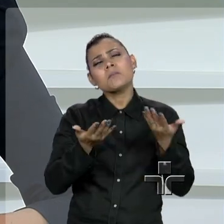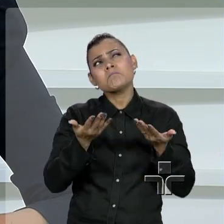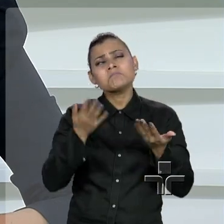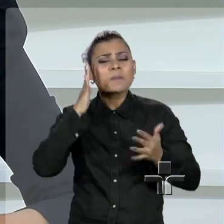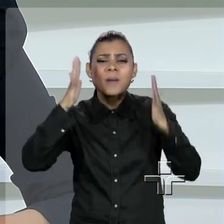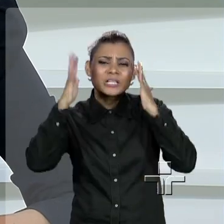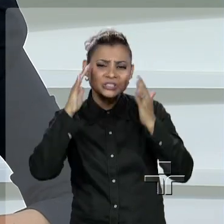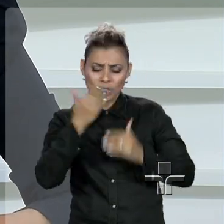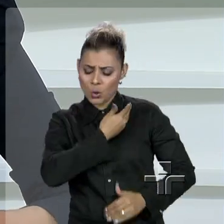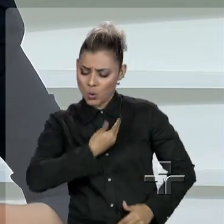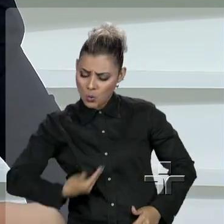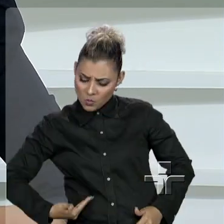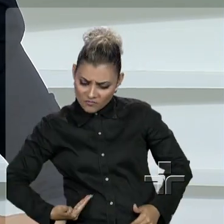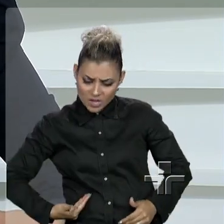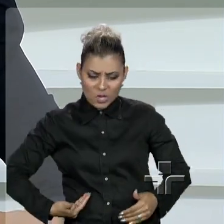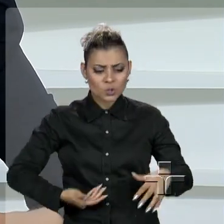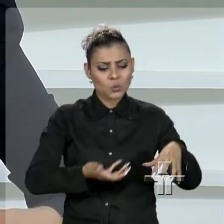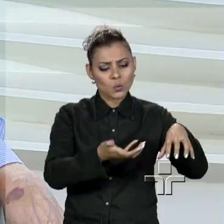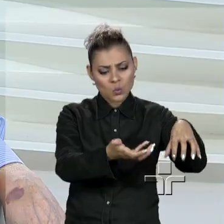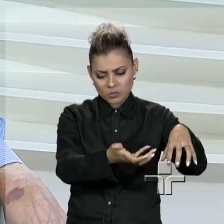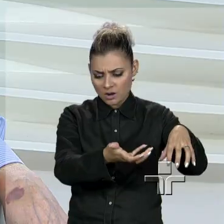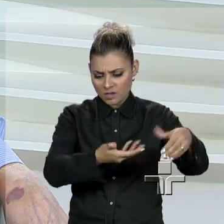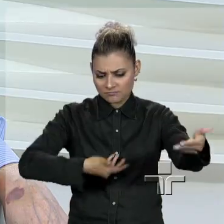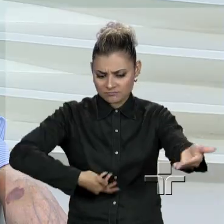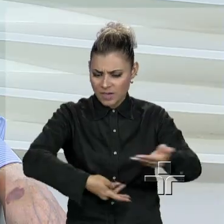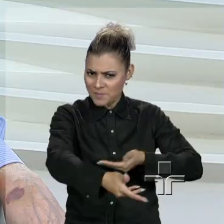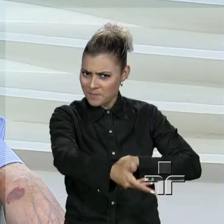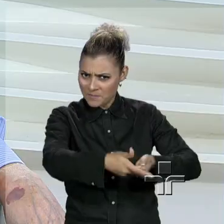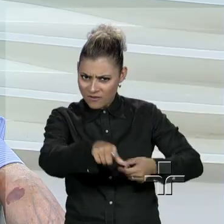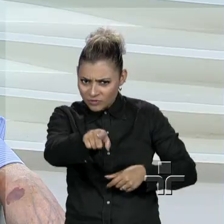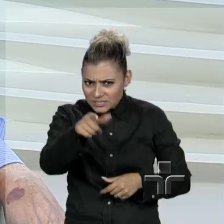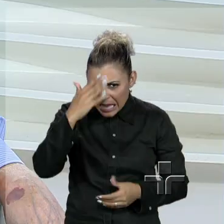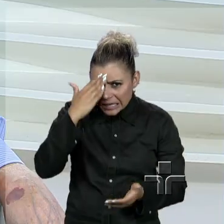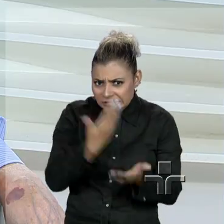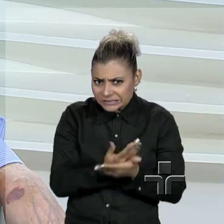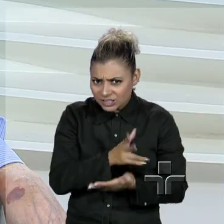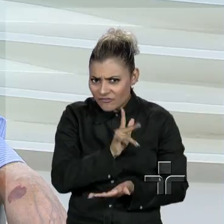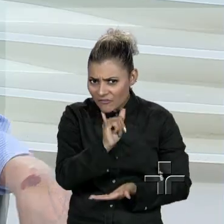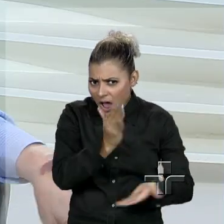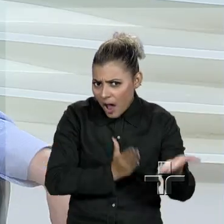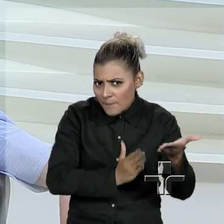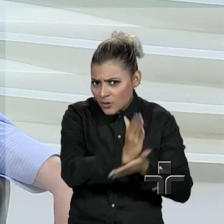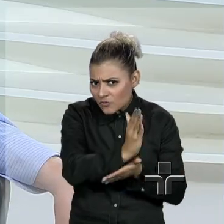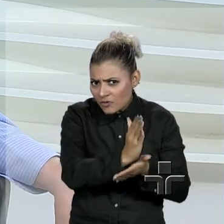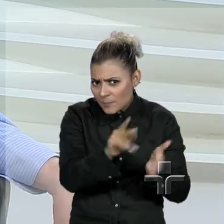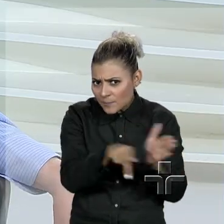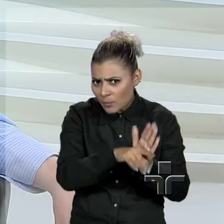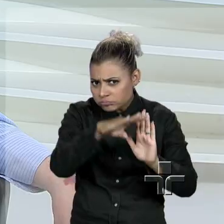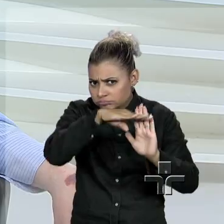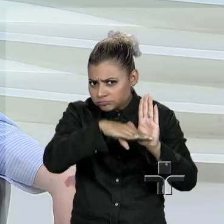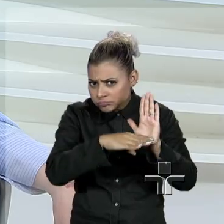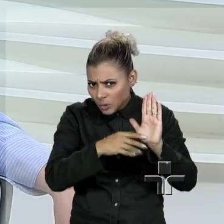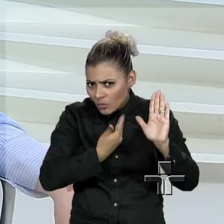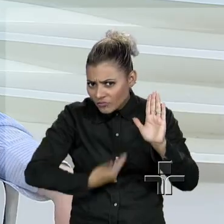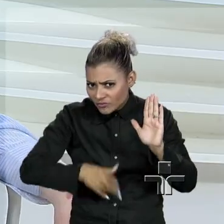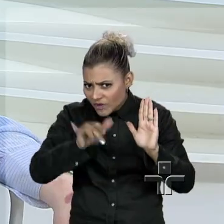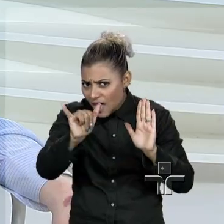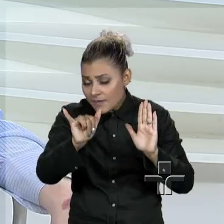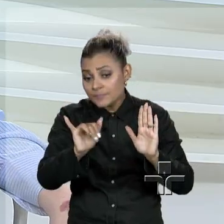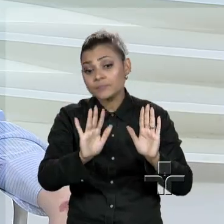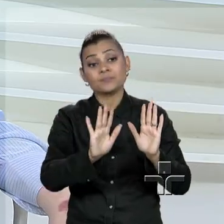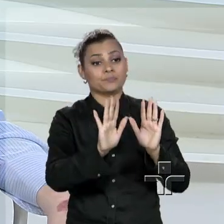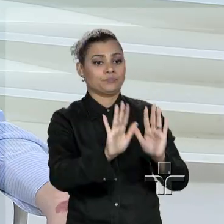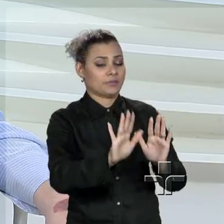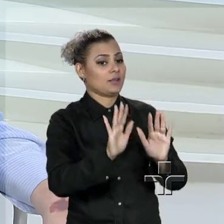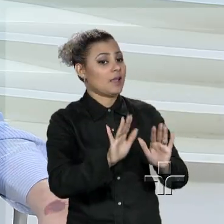o Congresso? E o senhor vê uma disposição dos deputados em passar, aprovar essa agenda econômica do governo? Júlia, eu estou vendo uma coisa muito